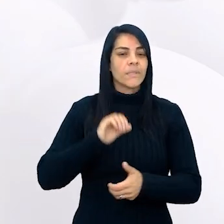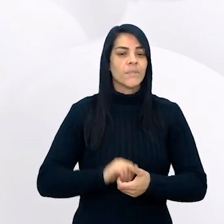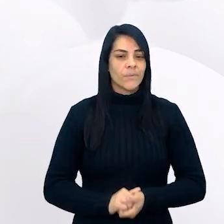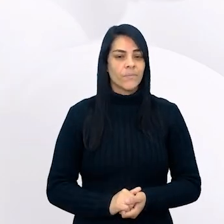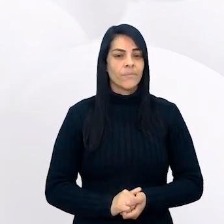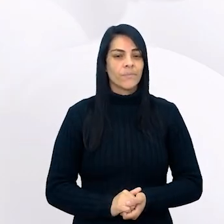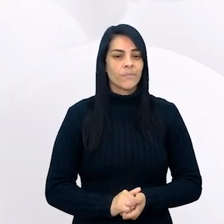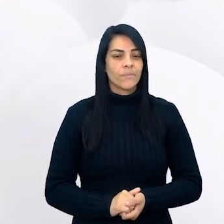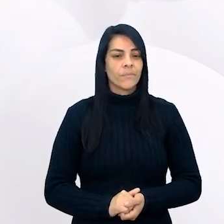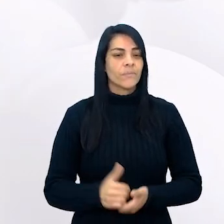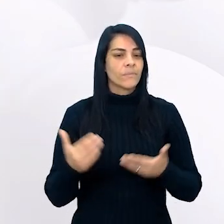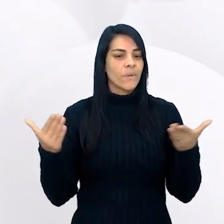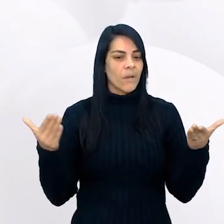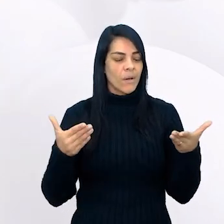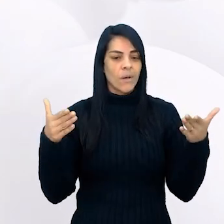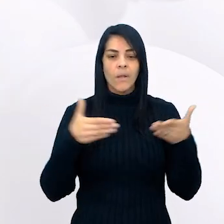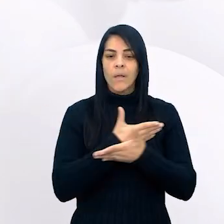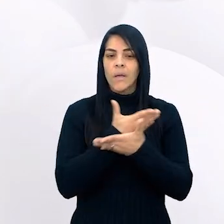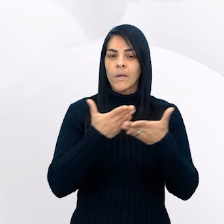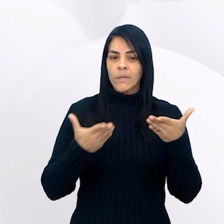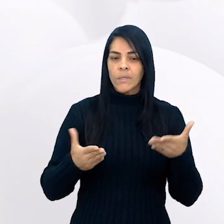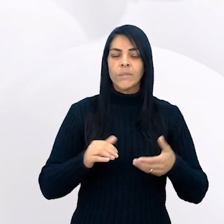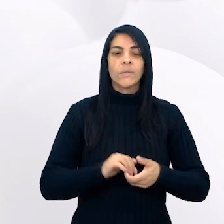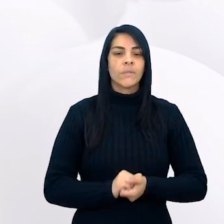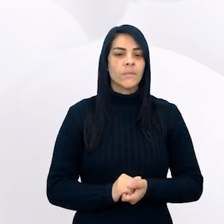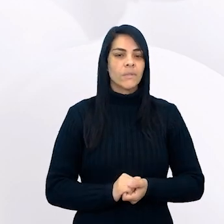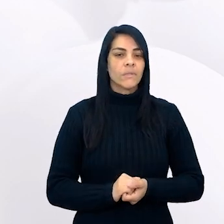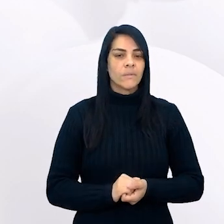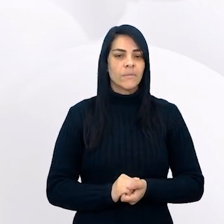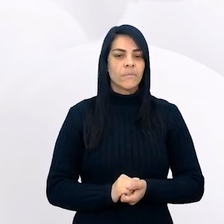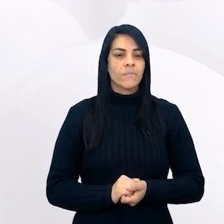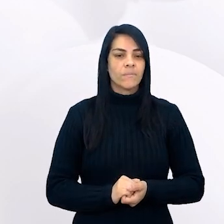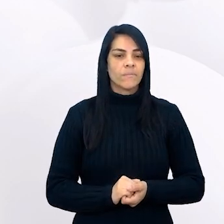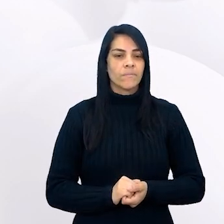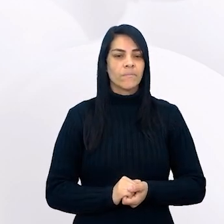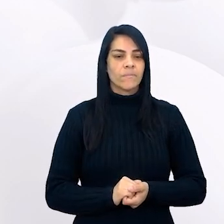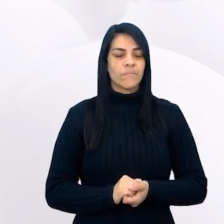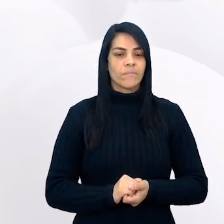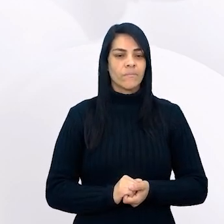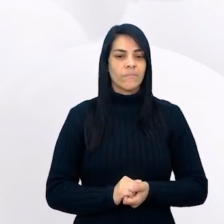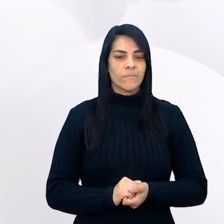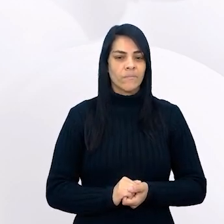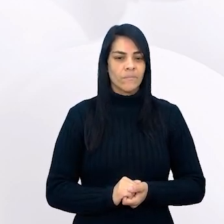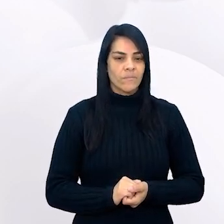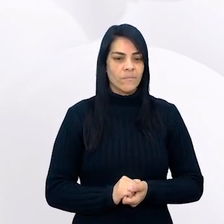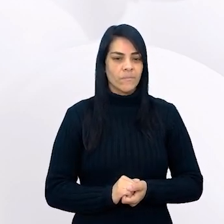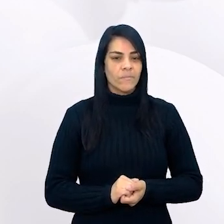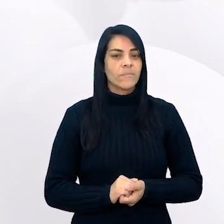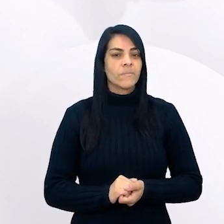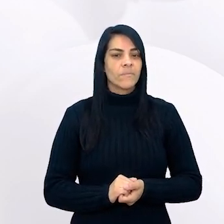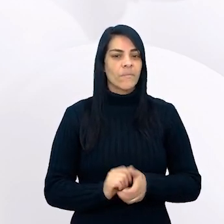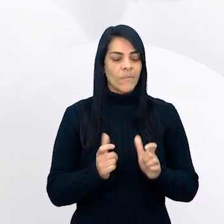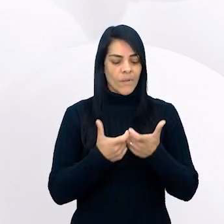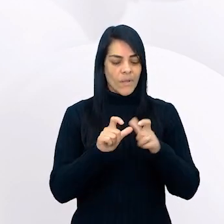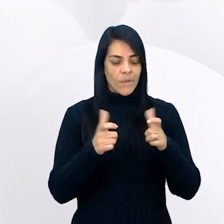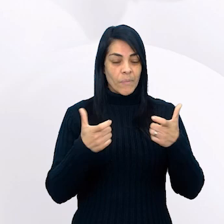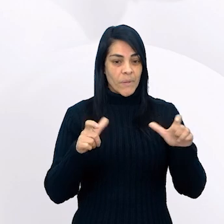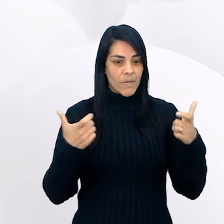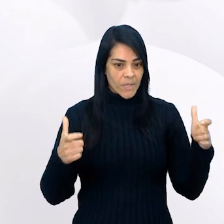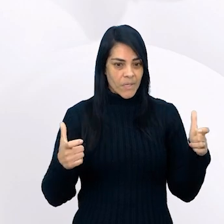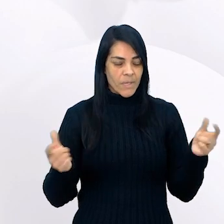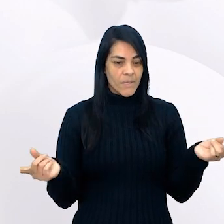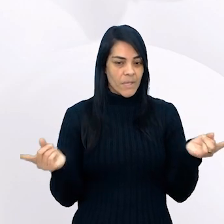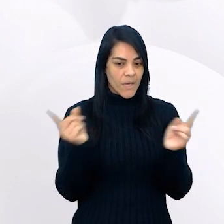mesmo. E agora nós vamos Para os anos finais. para as grandezas, Grandezas